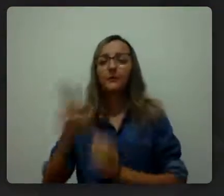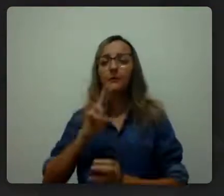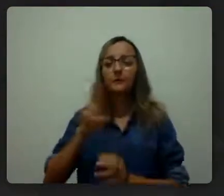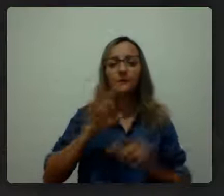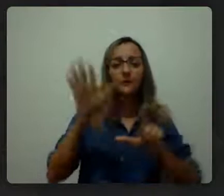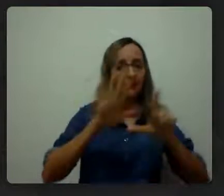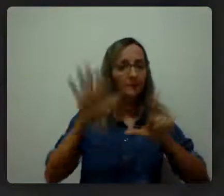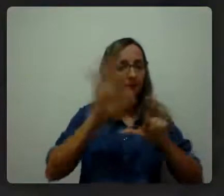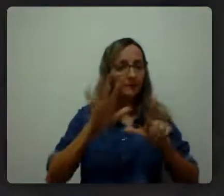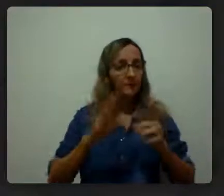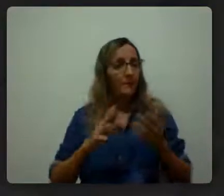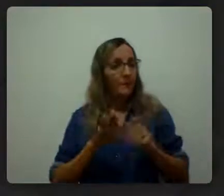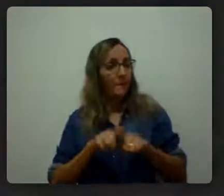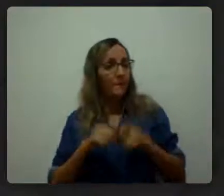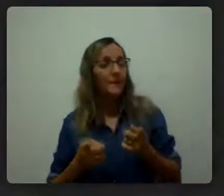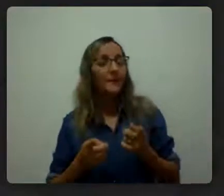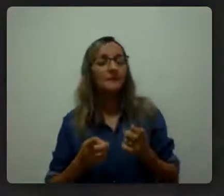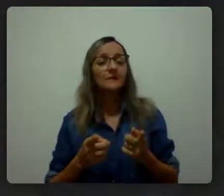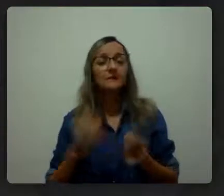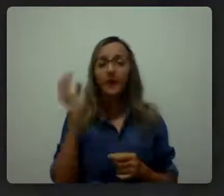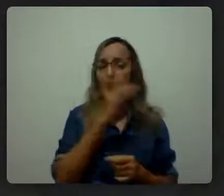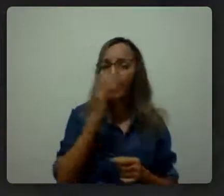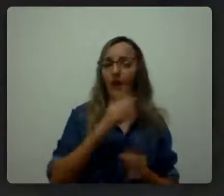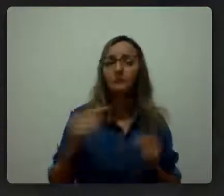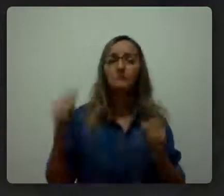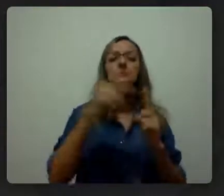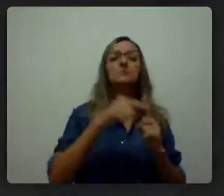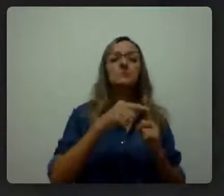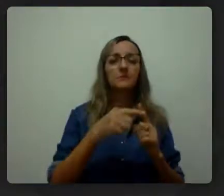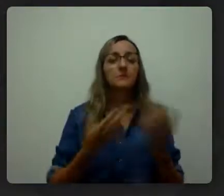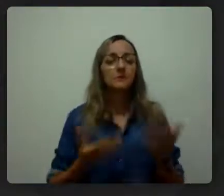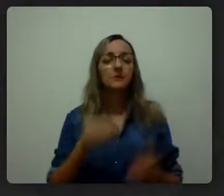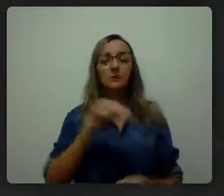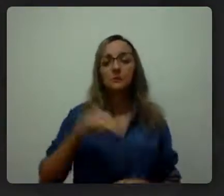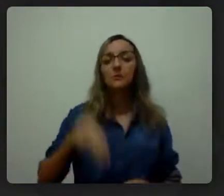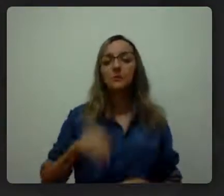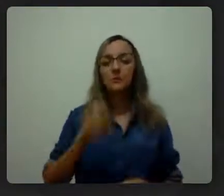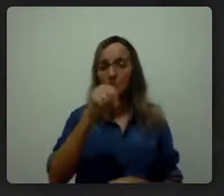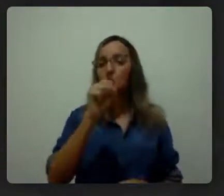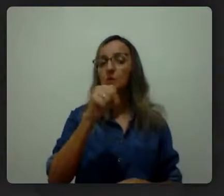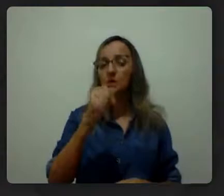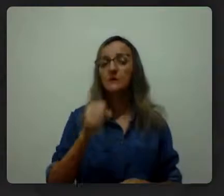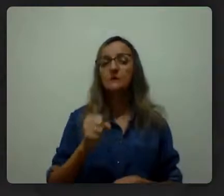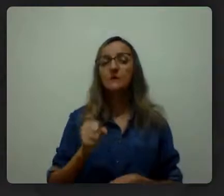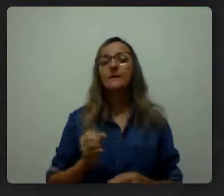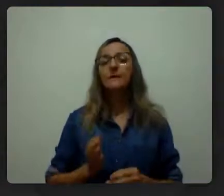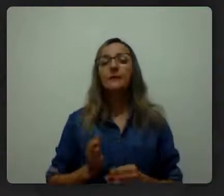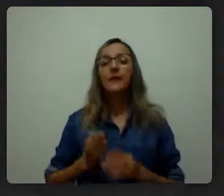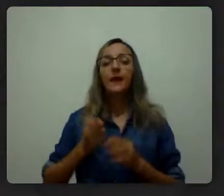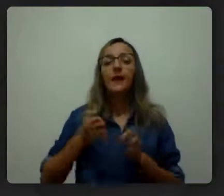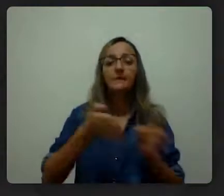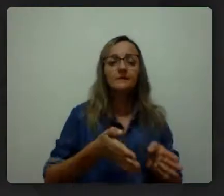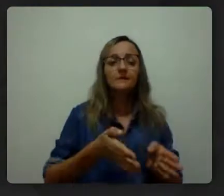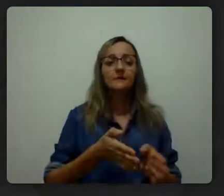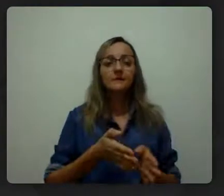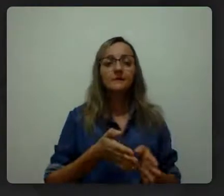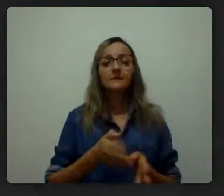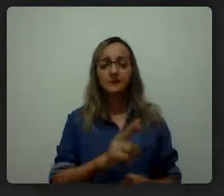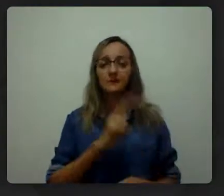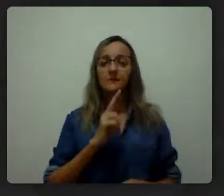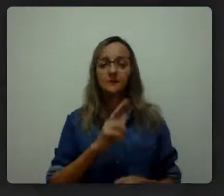gravar dentro da própria plataforma também. Então, essas perguntas das entregas parciais, a gente sempre